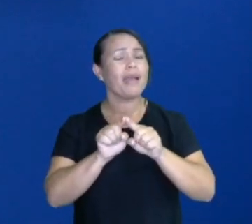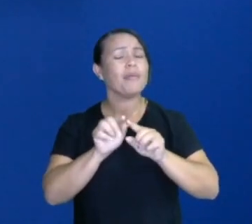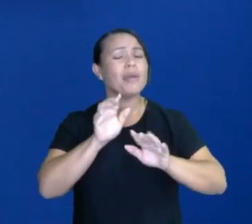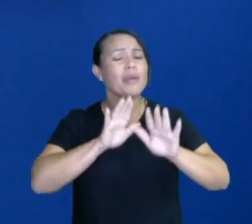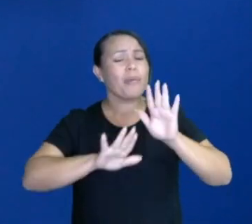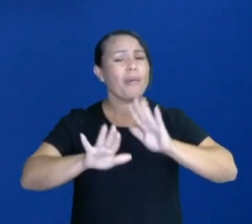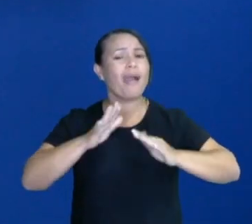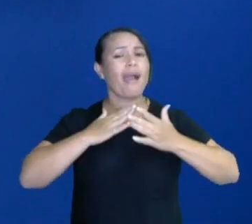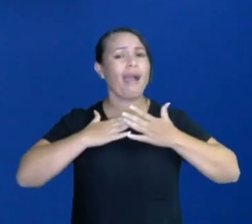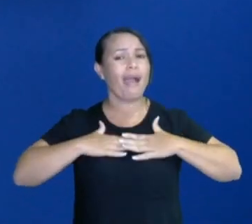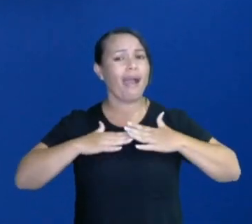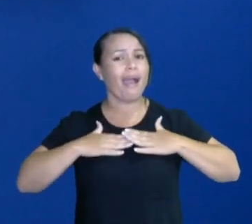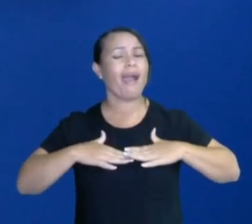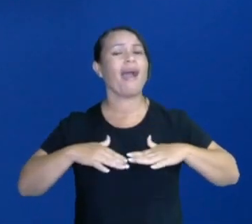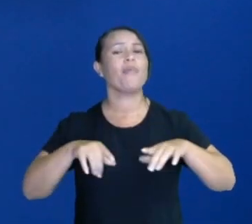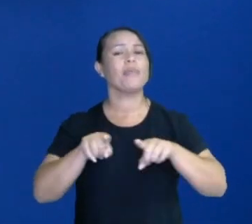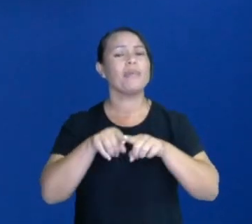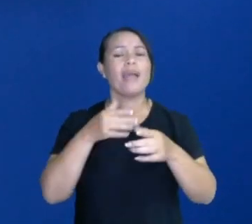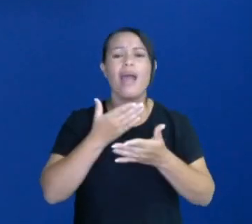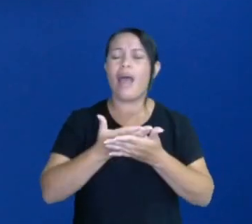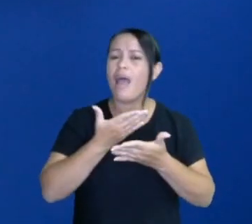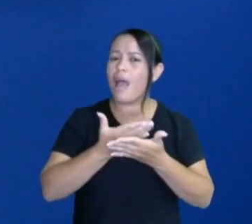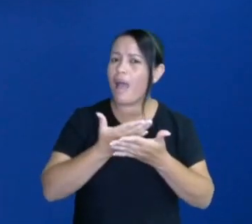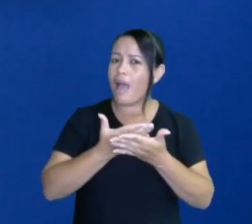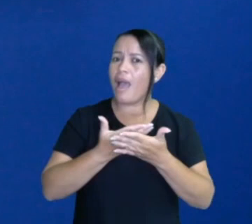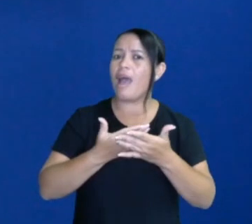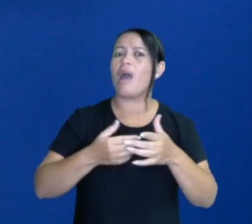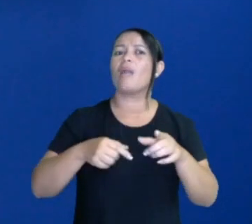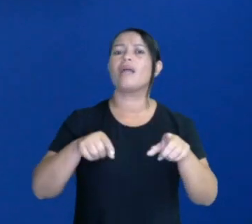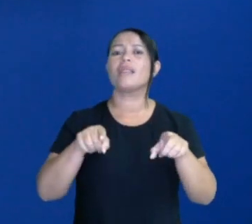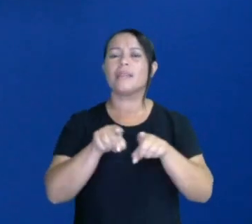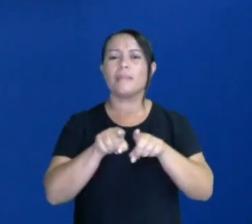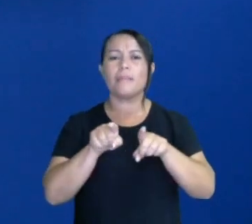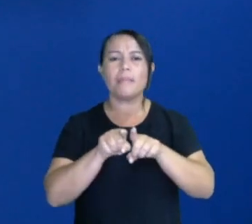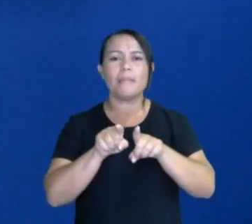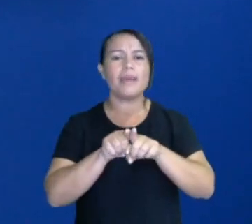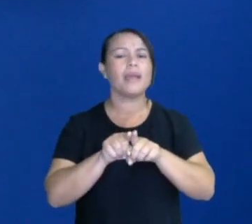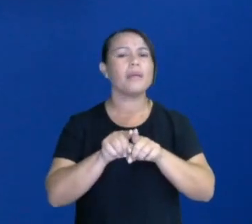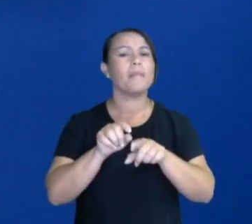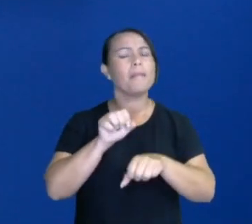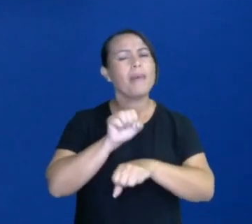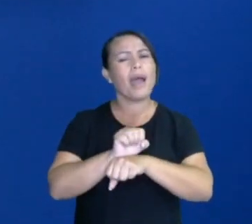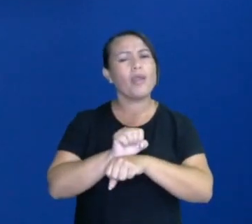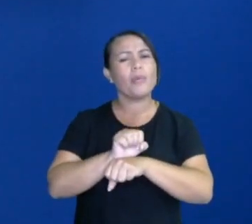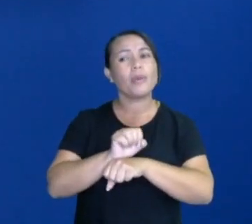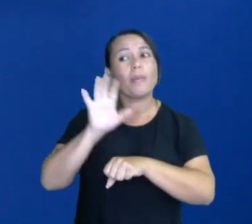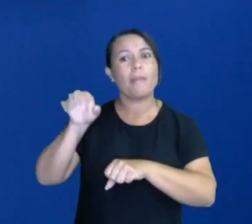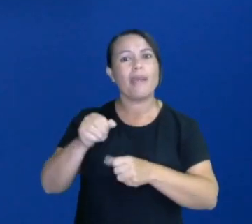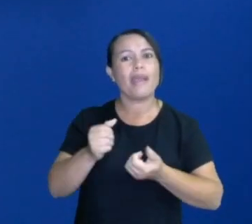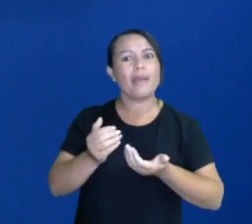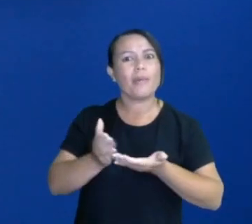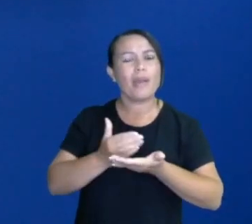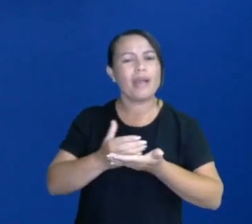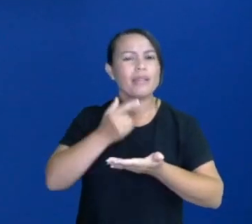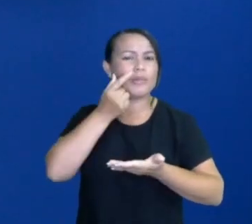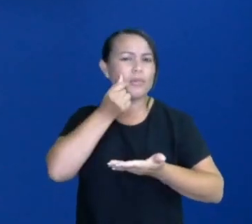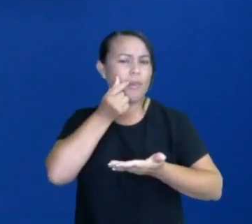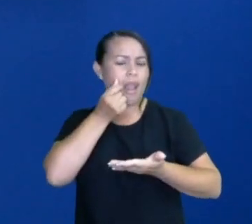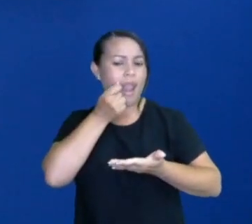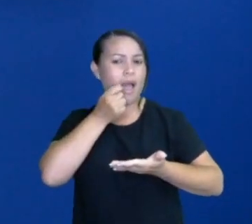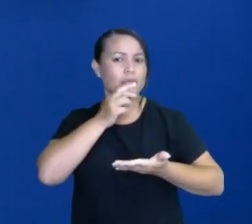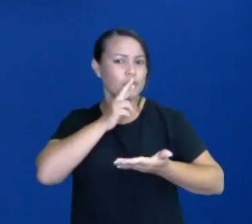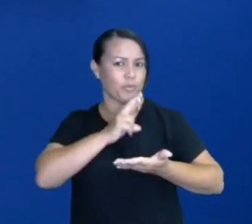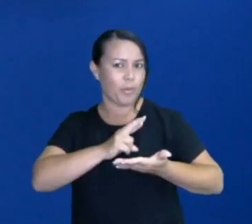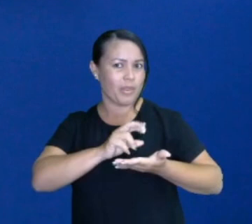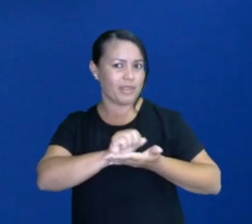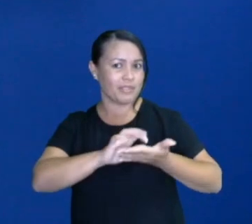a aula, certo? Tenham todo o cuidado de parar em frente à tela, tá ouvindo, peguem um caderno, um lápis para fazer